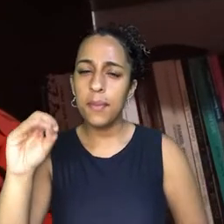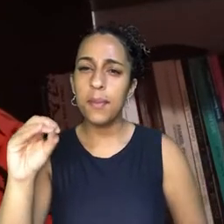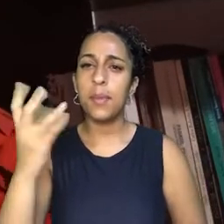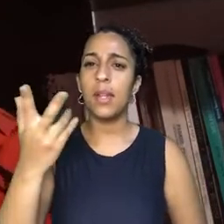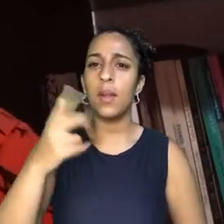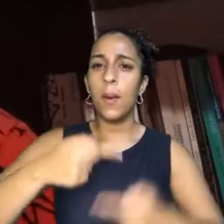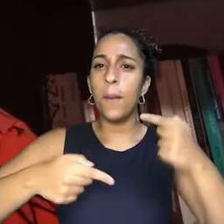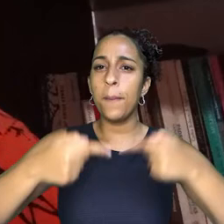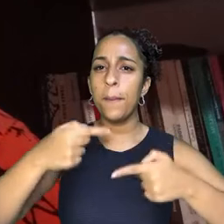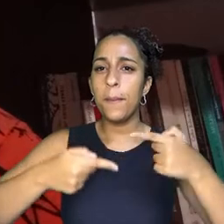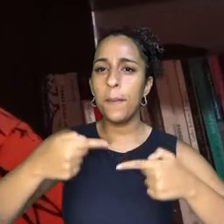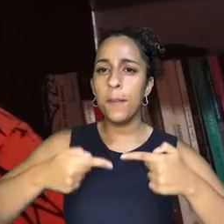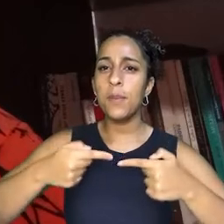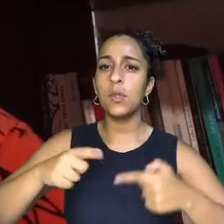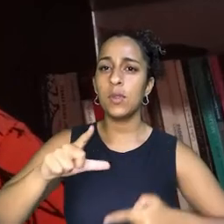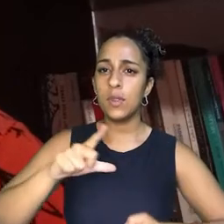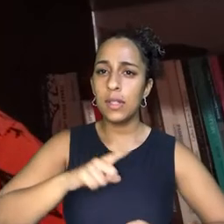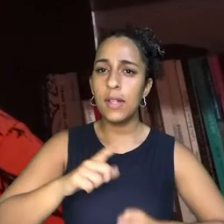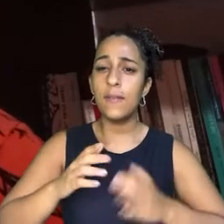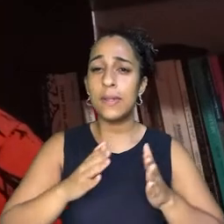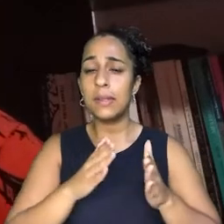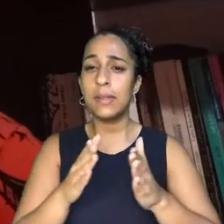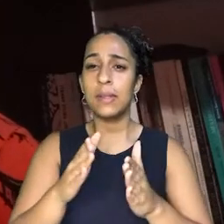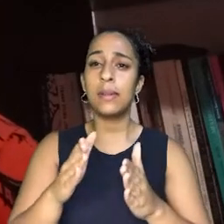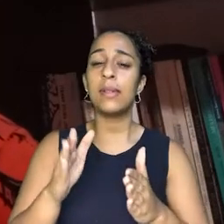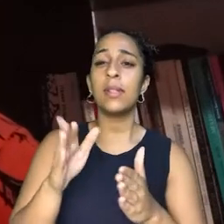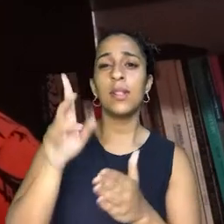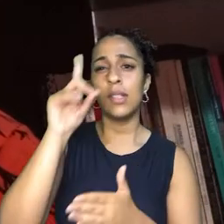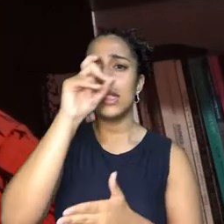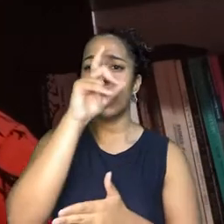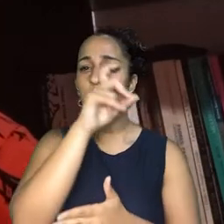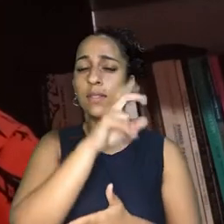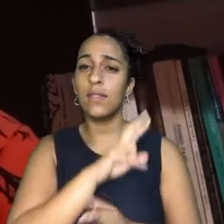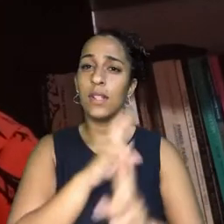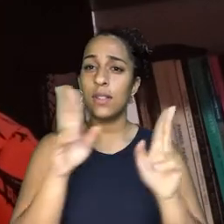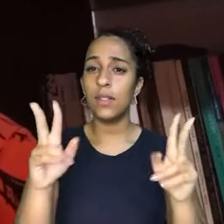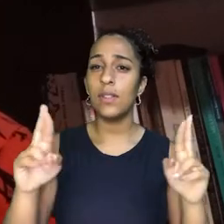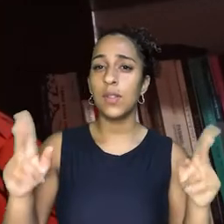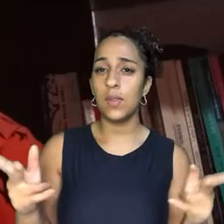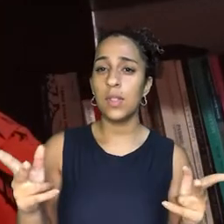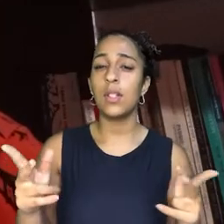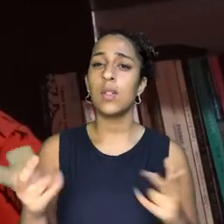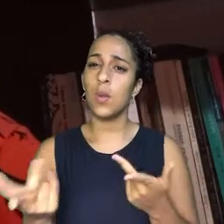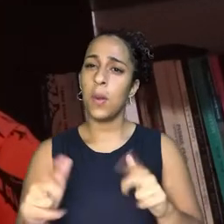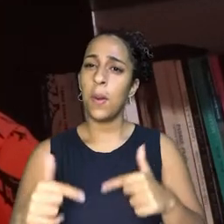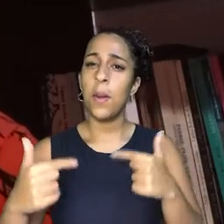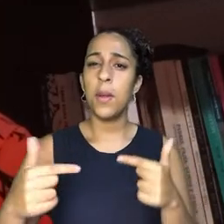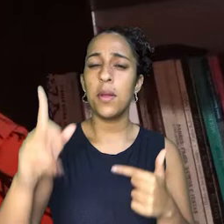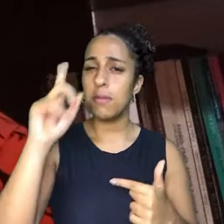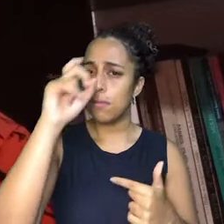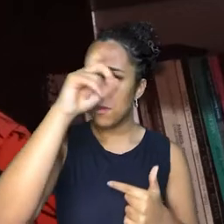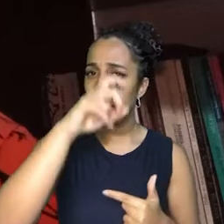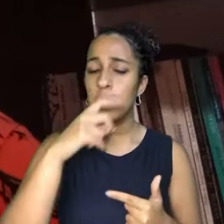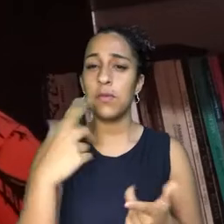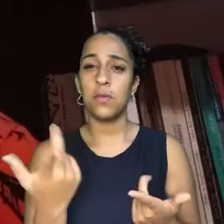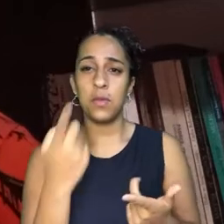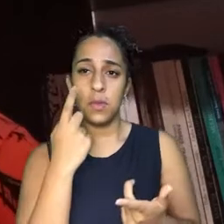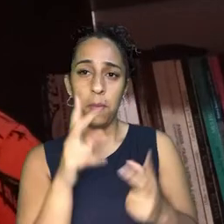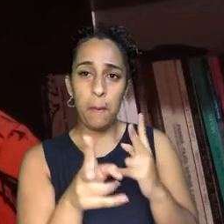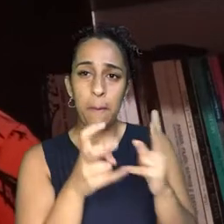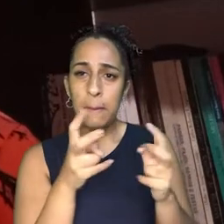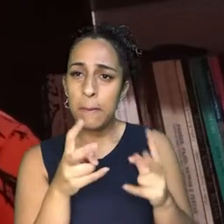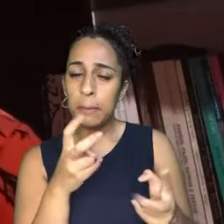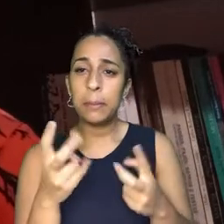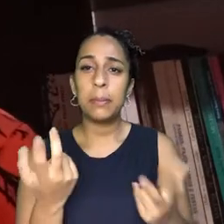política acabou assumindo caminhos tortuosos tal atitude complexa estranha os nossos olhos são